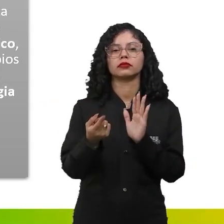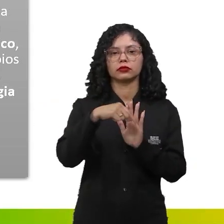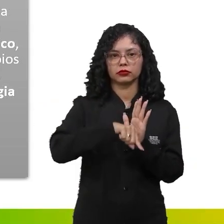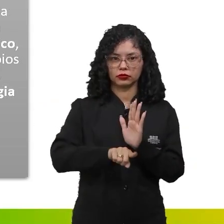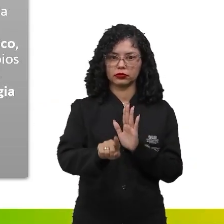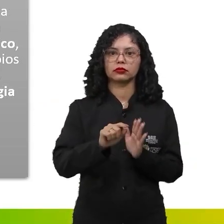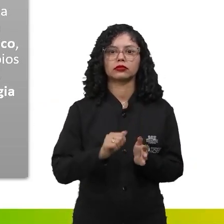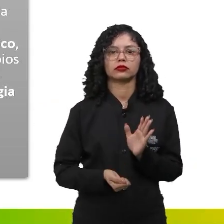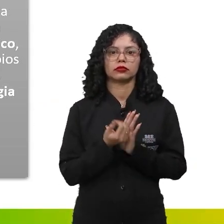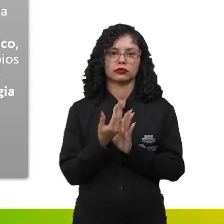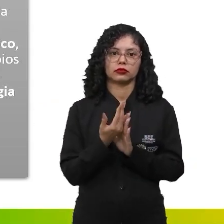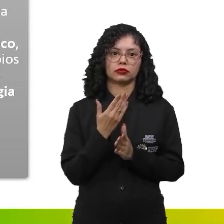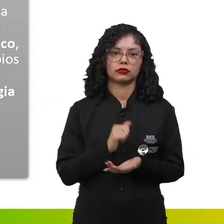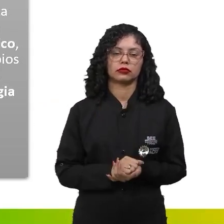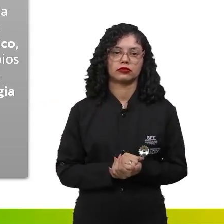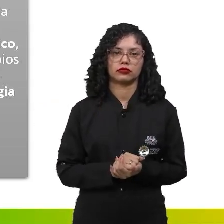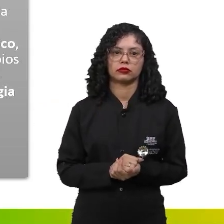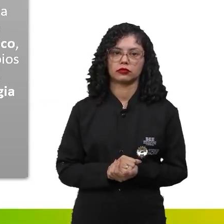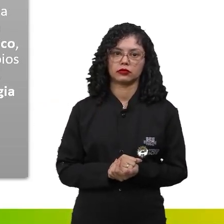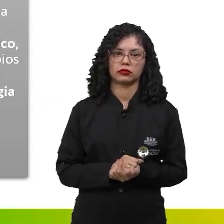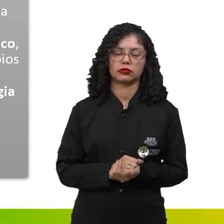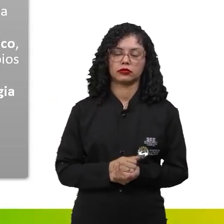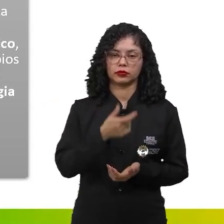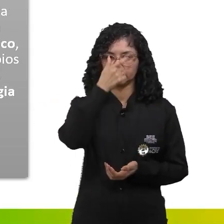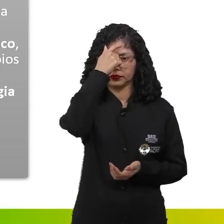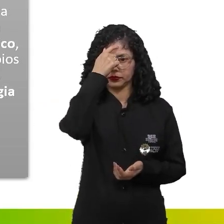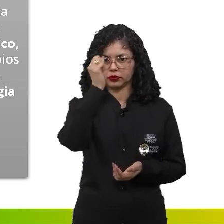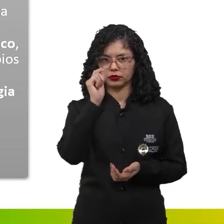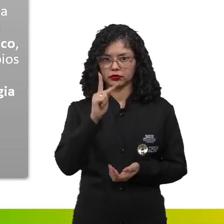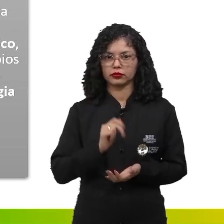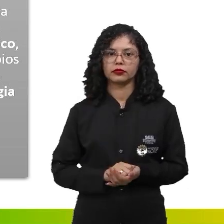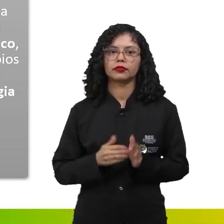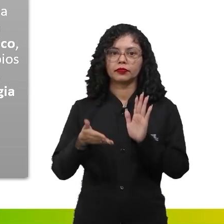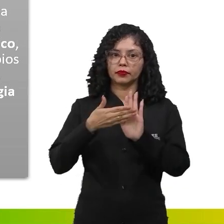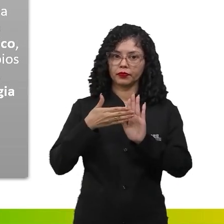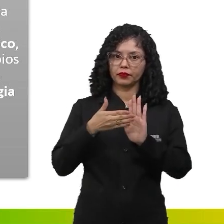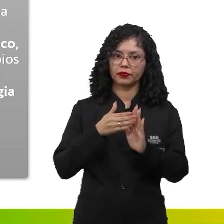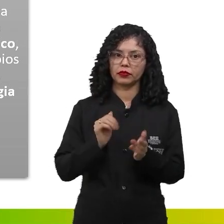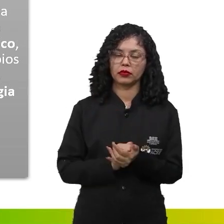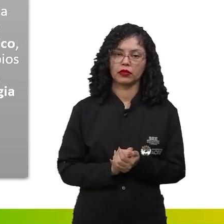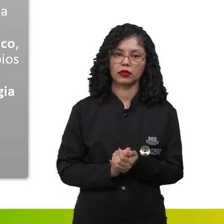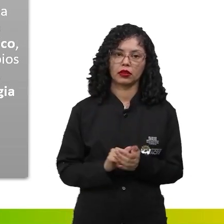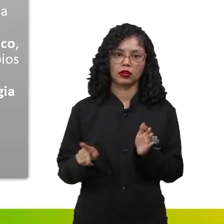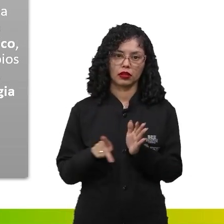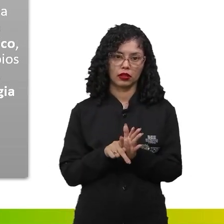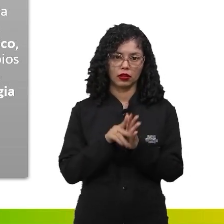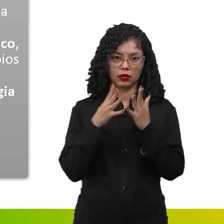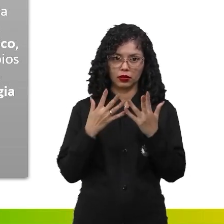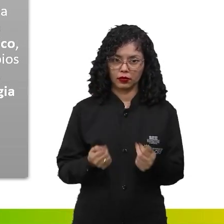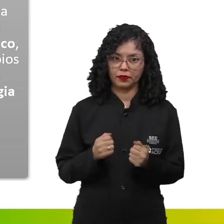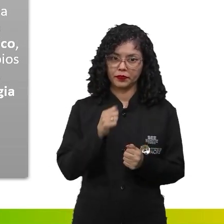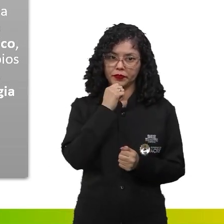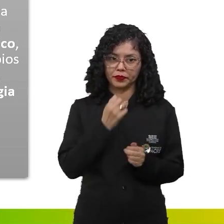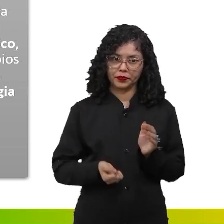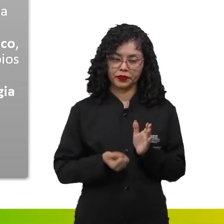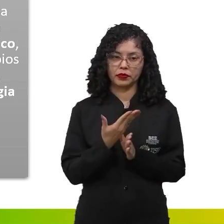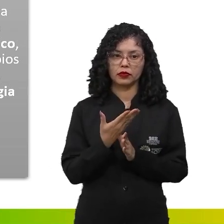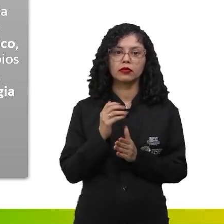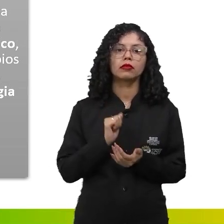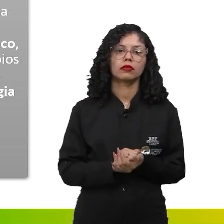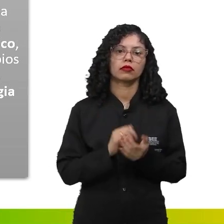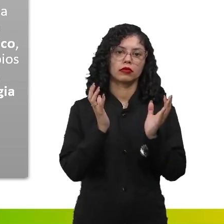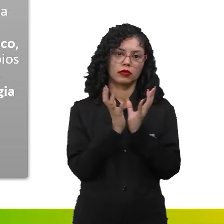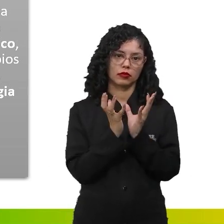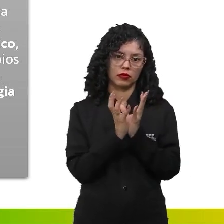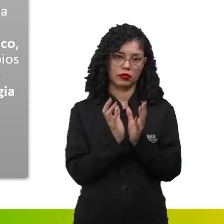de anticorpos e células de memória, ok? Promove imunidade adquirida ativa e contribui